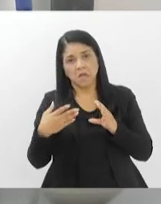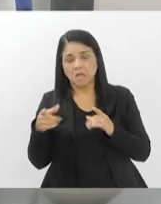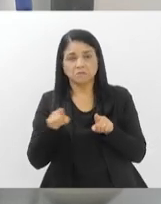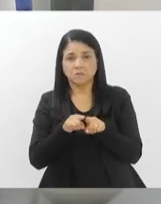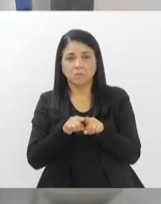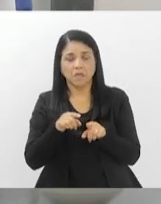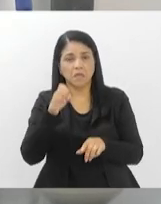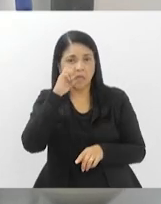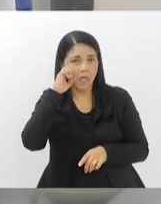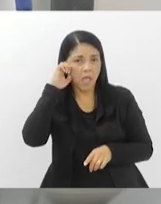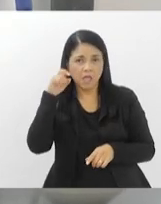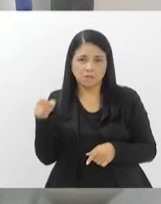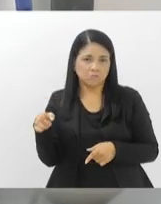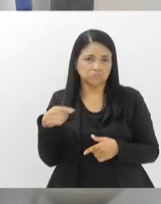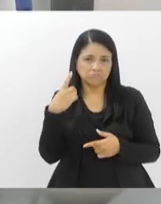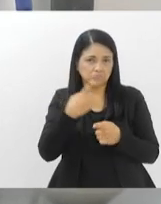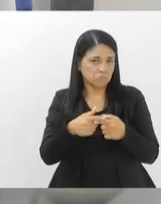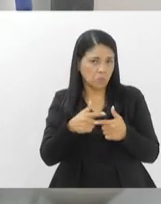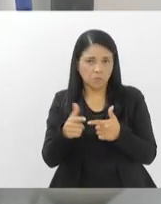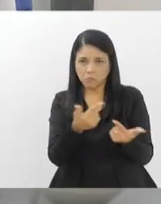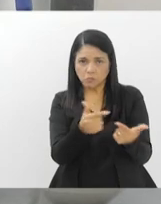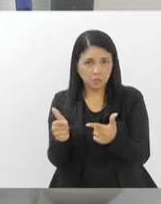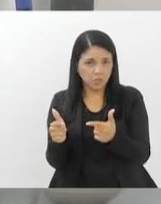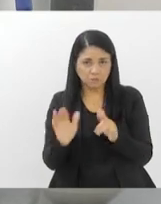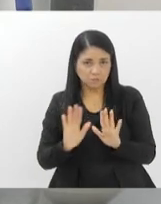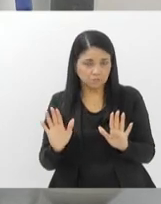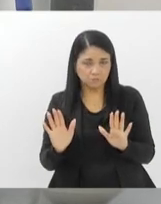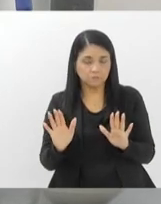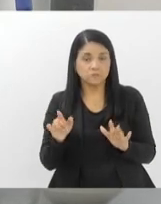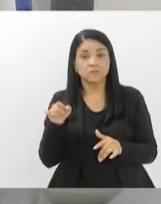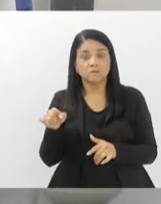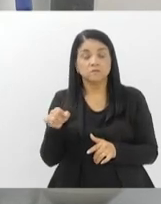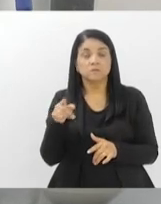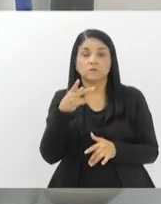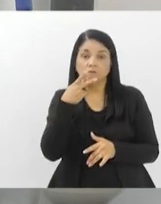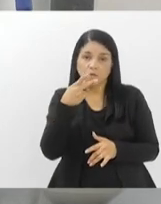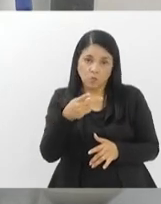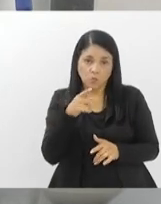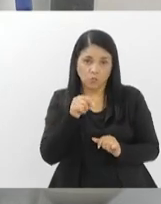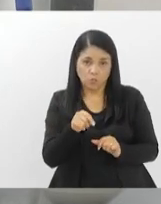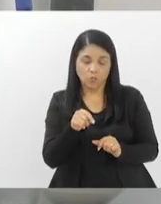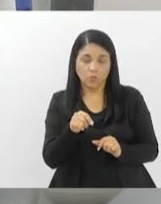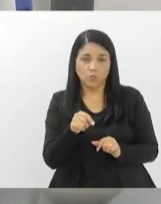não teria problema de... Porque, pelo que Vossa Excelência está dizendo, de fato,